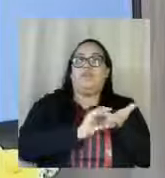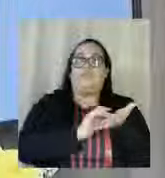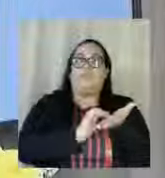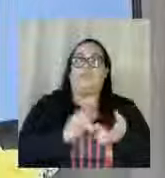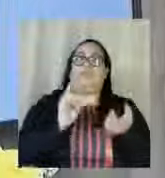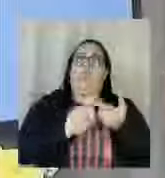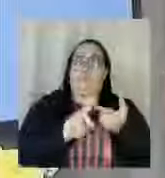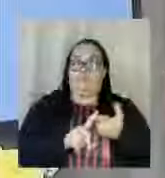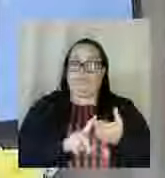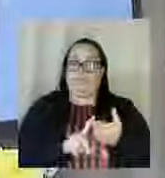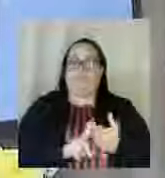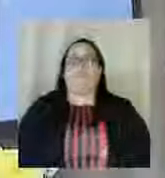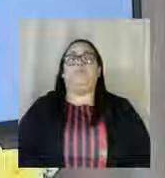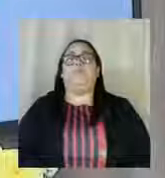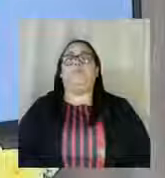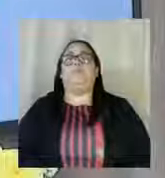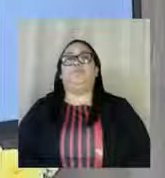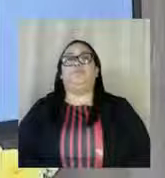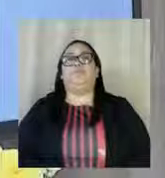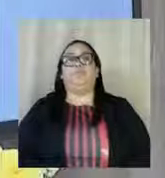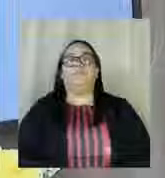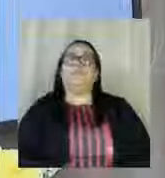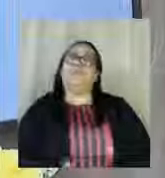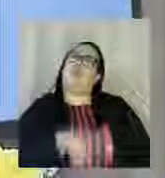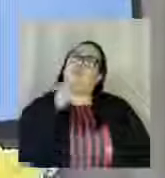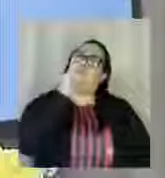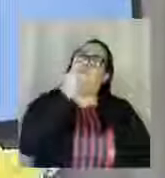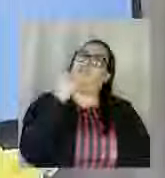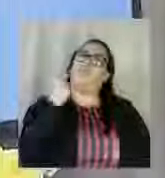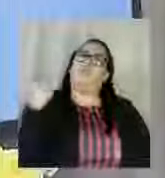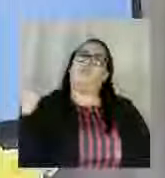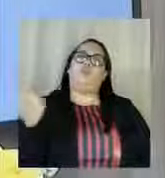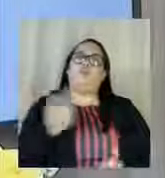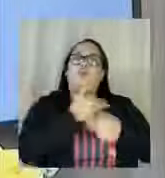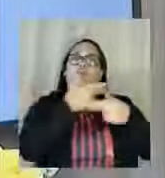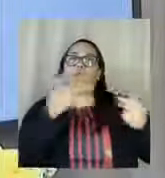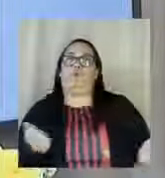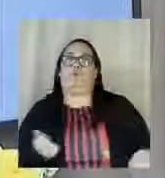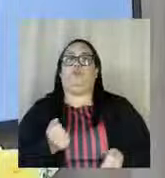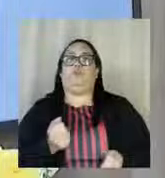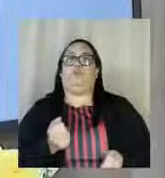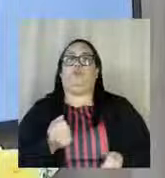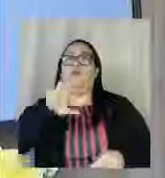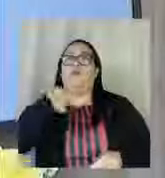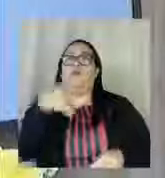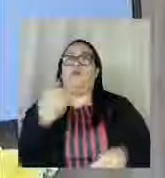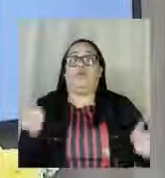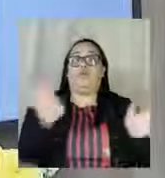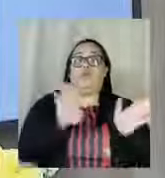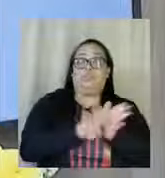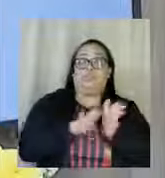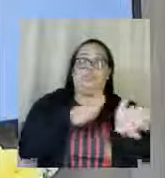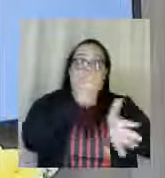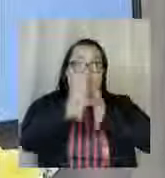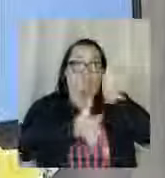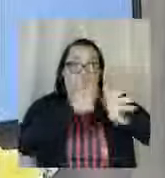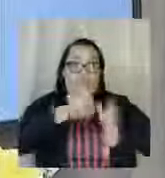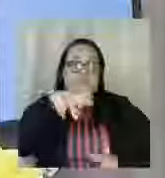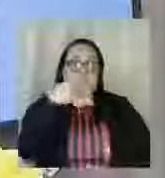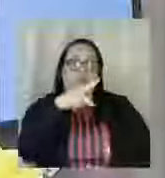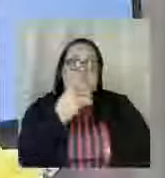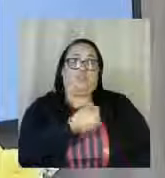isso? Mas me diz uma coisa, menina, como que chega Libras na tua vida? O que te arremessou no